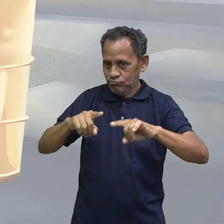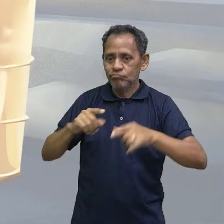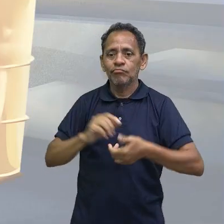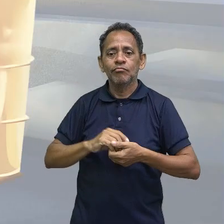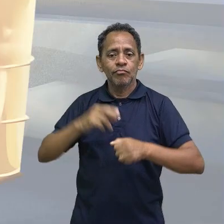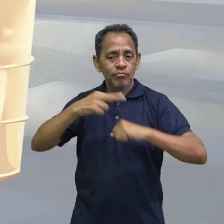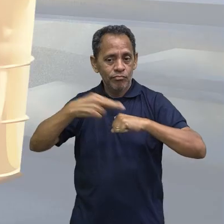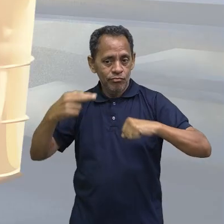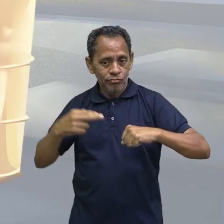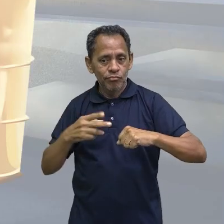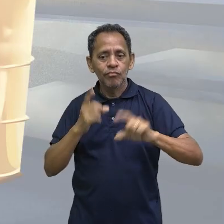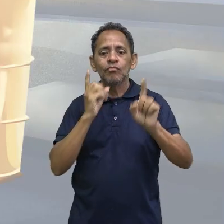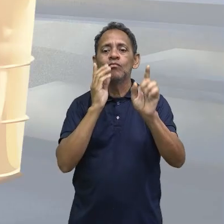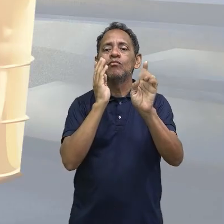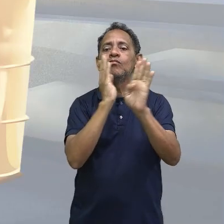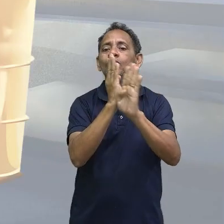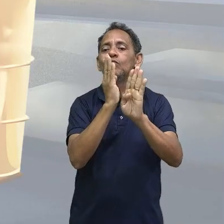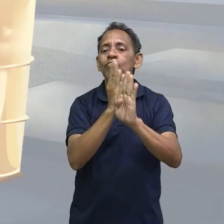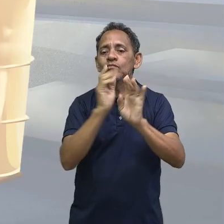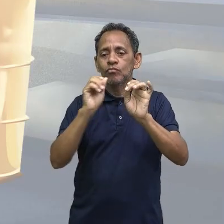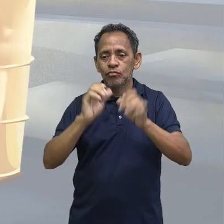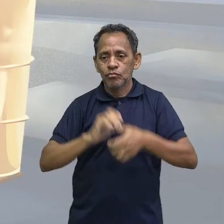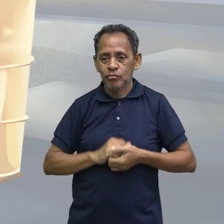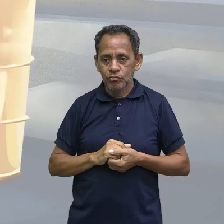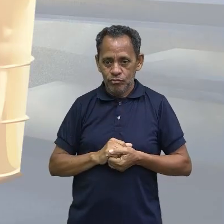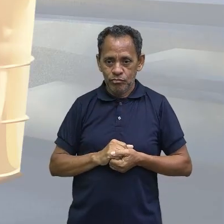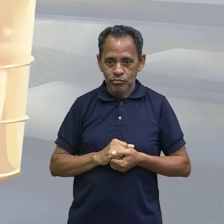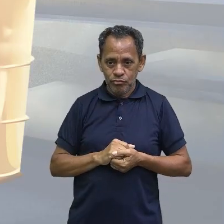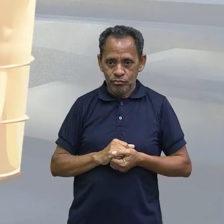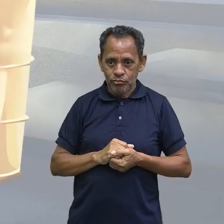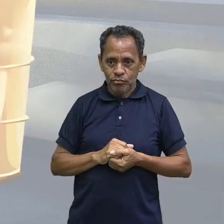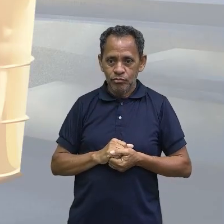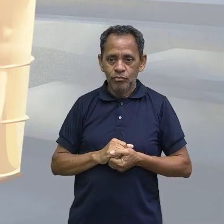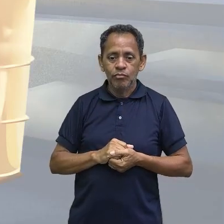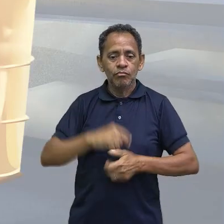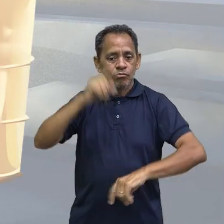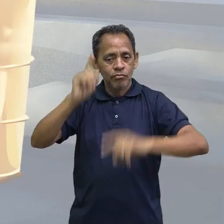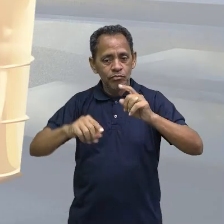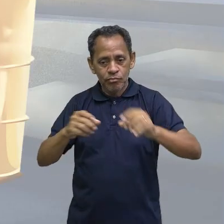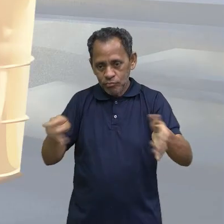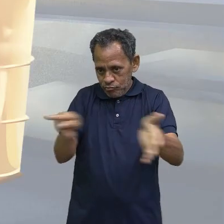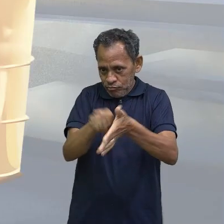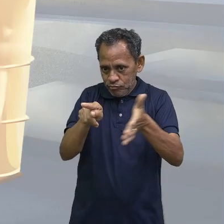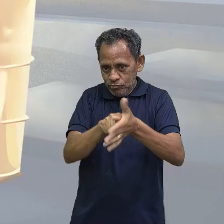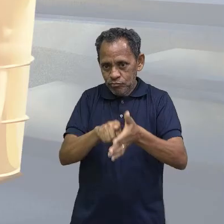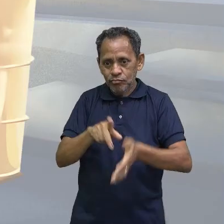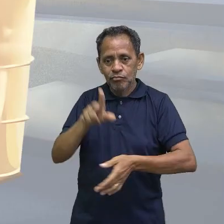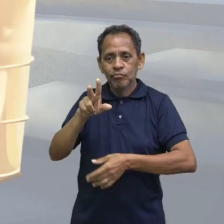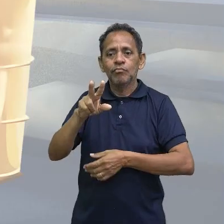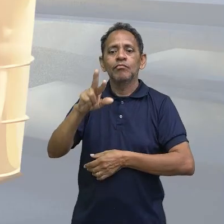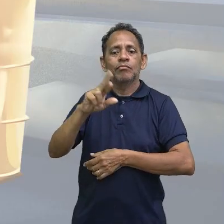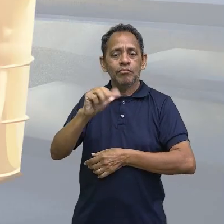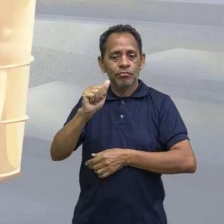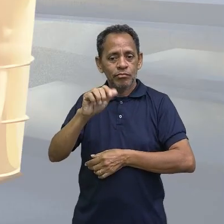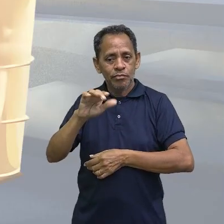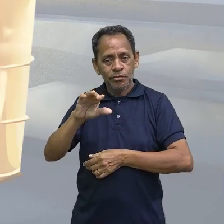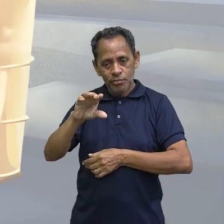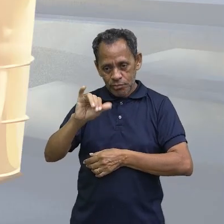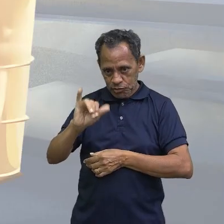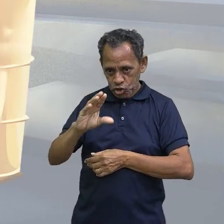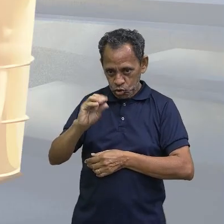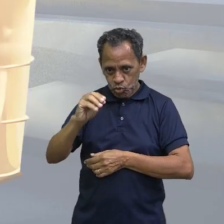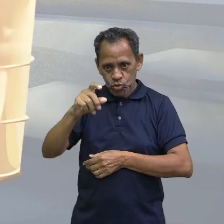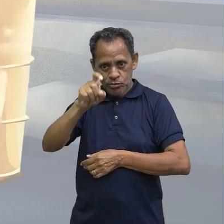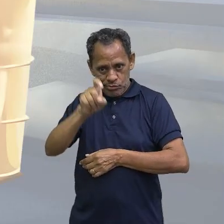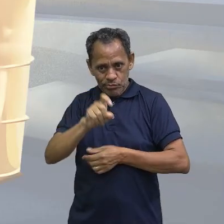e ele foi encontrado num equipamento de radiologia, né, esses equipamentos de raio-x, por exemplo, tá? Então,